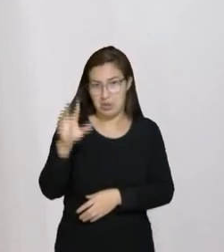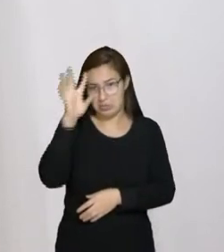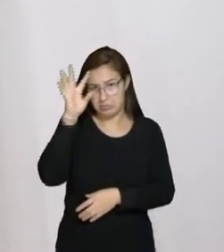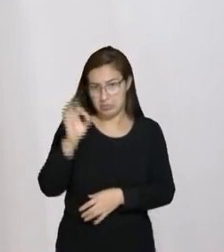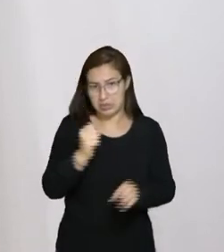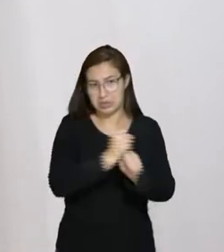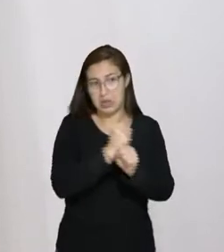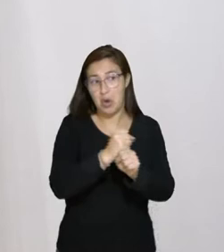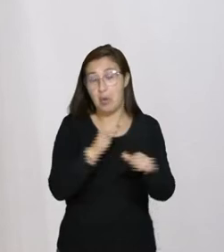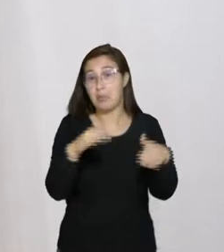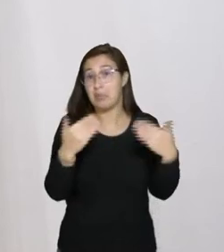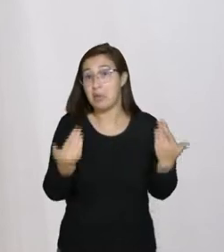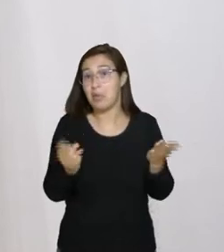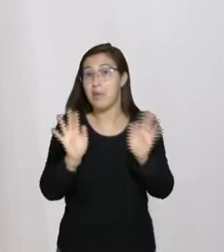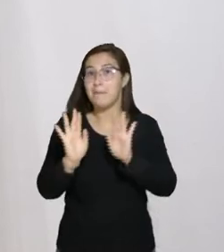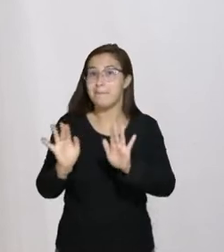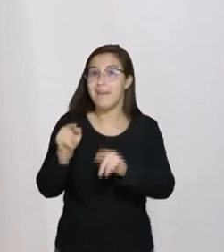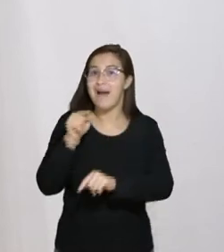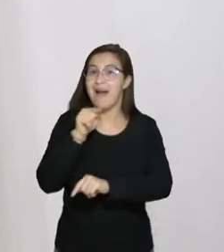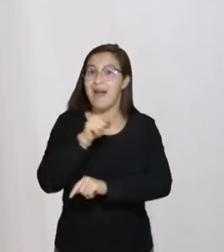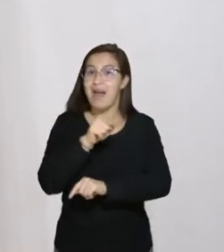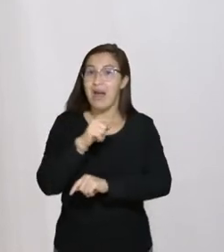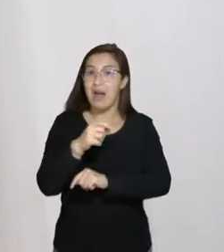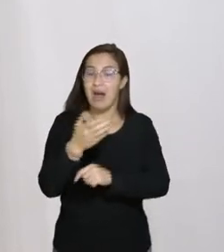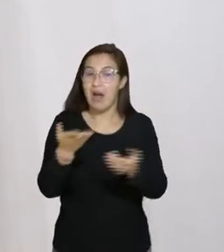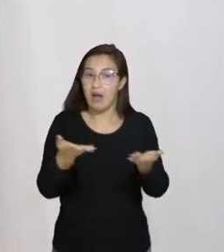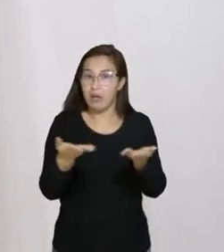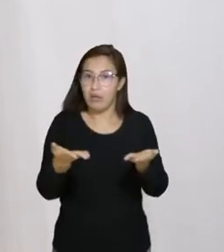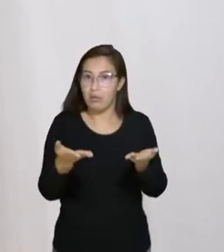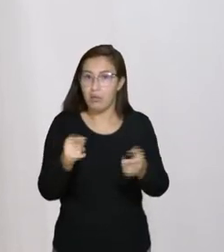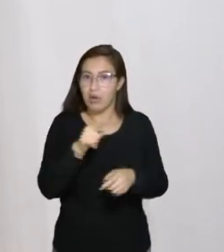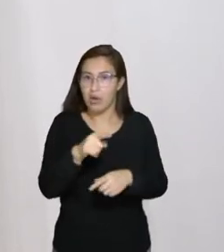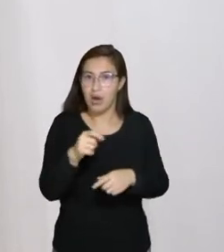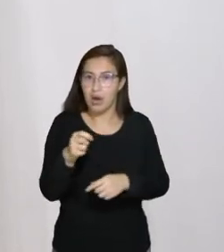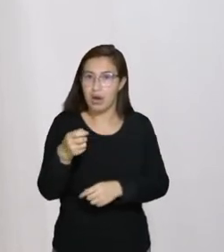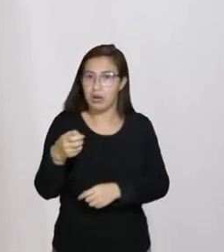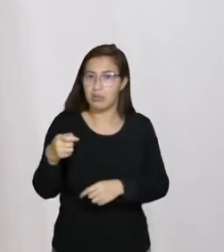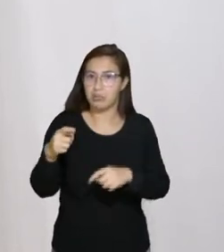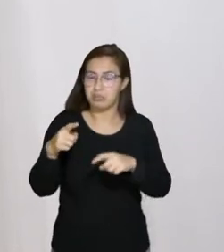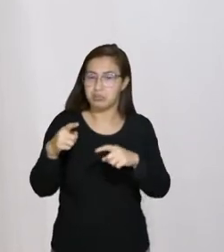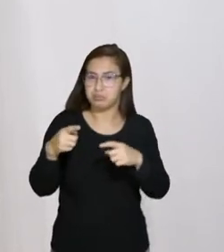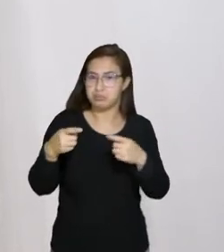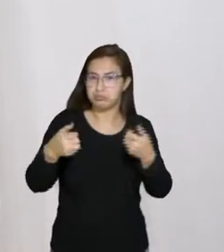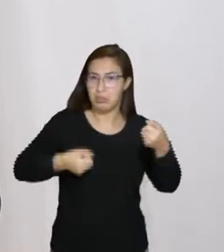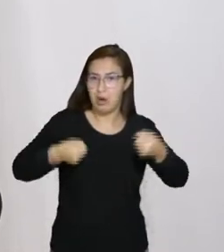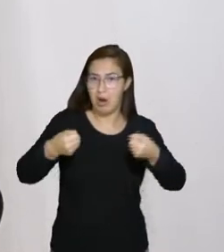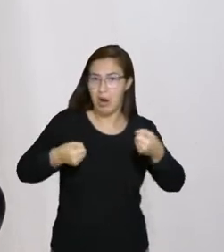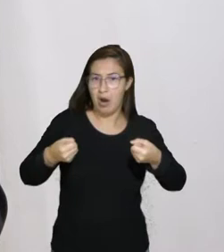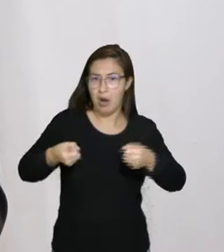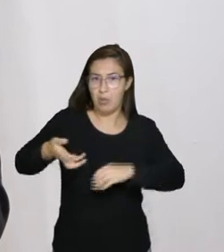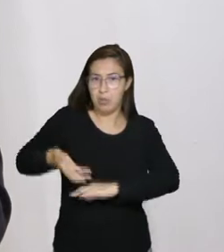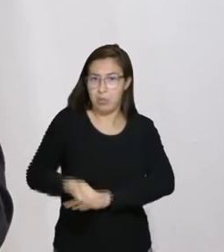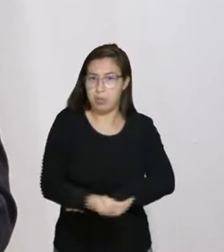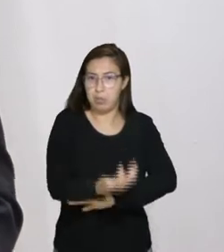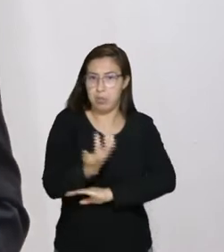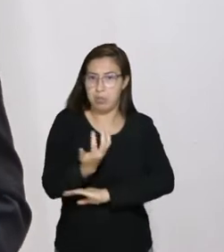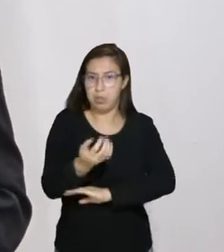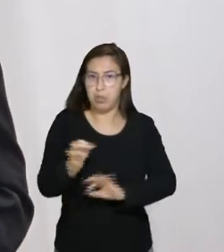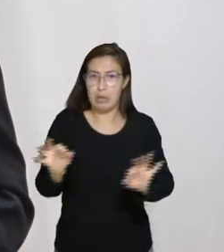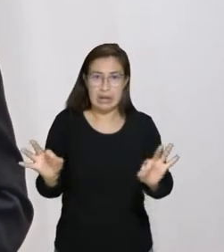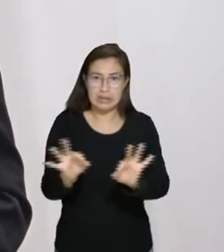mas 1,5 ano depois, nenhuma máquina roncando, nenhum concreto sendo colocado, nenhum